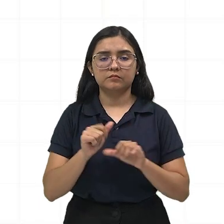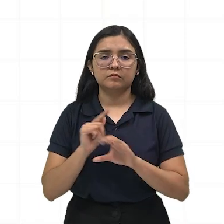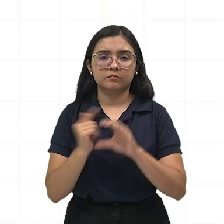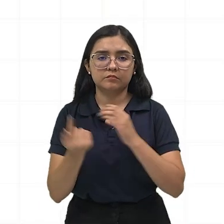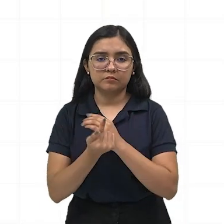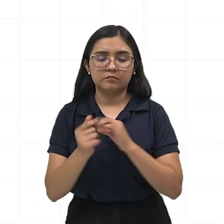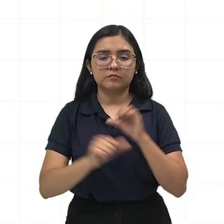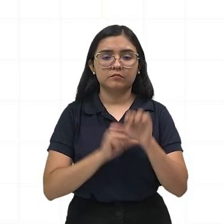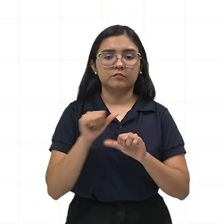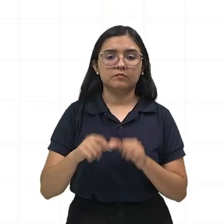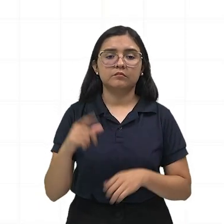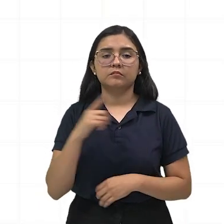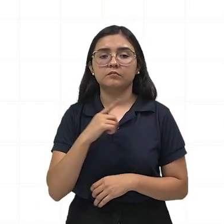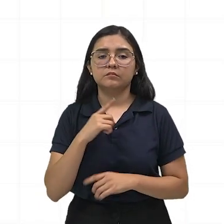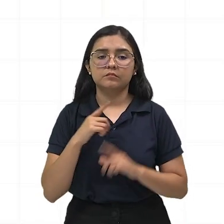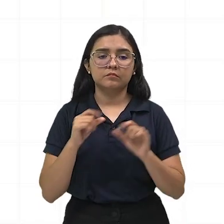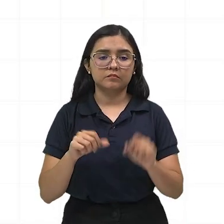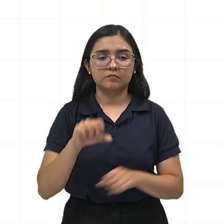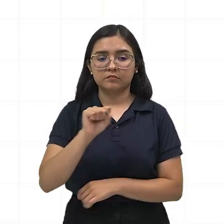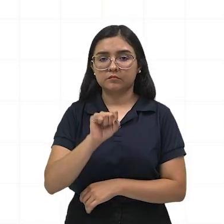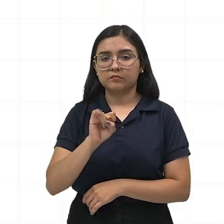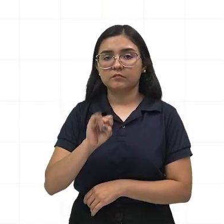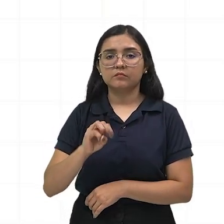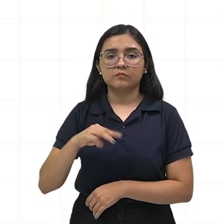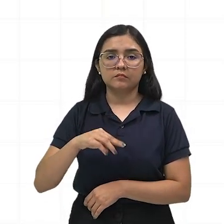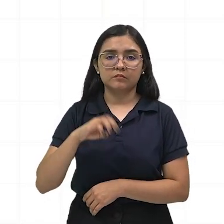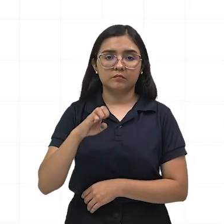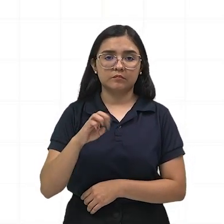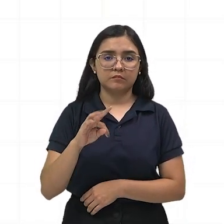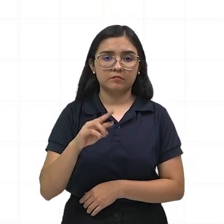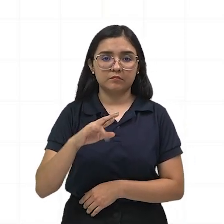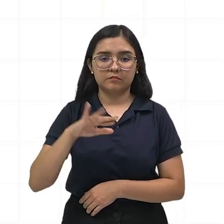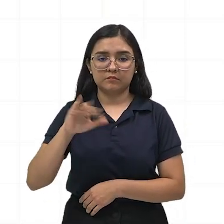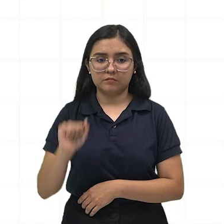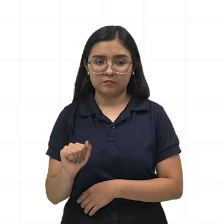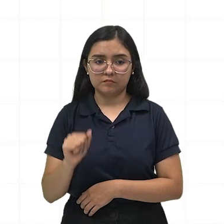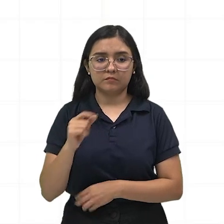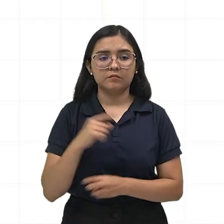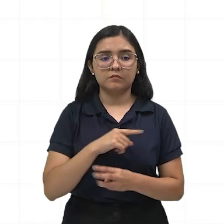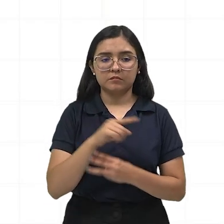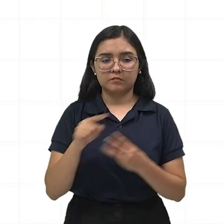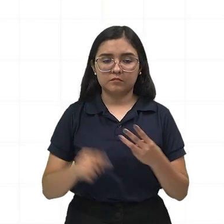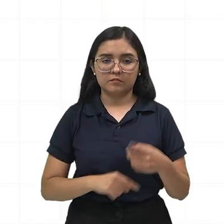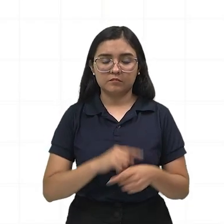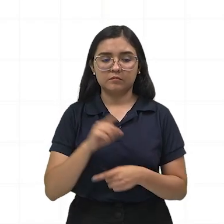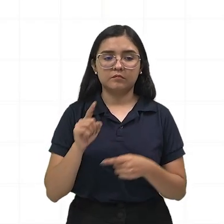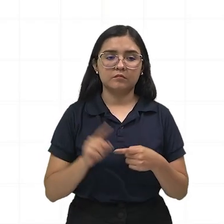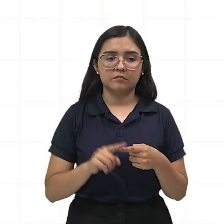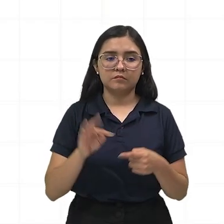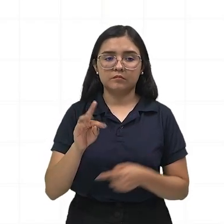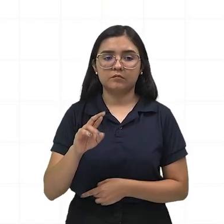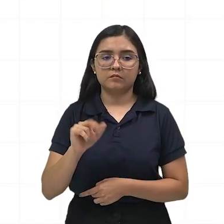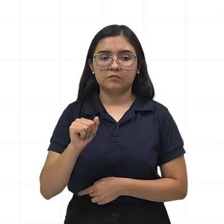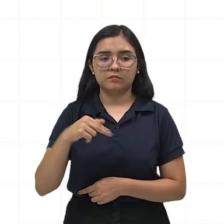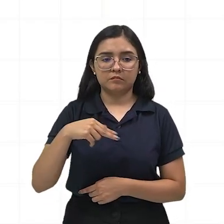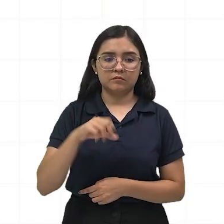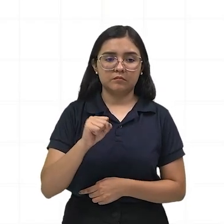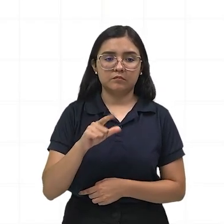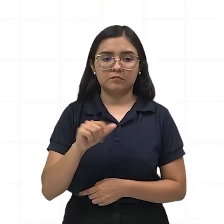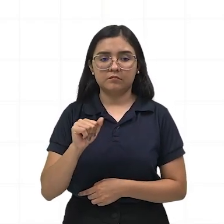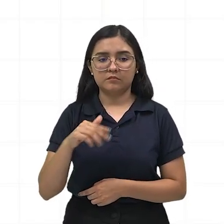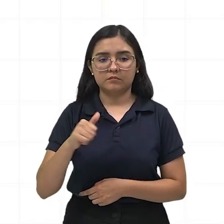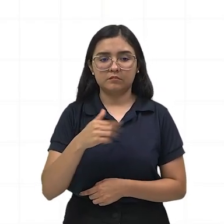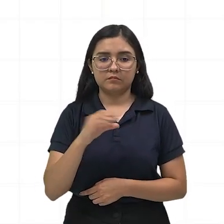nós vimos as de simetria, que são translação, reflexão e rotação.